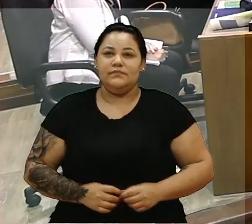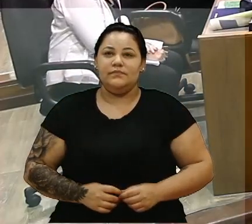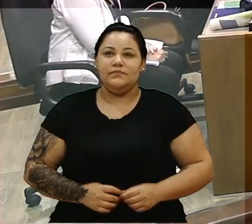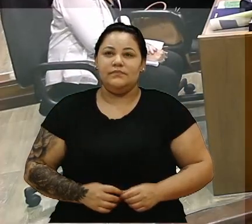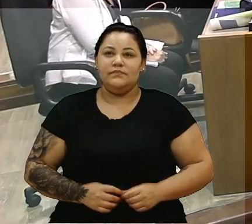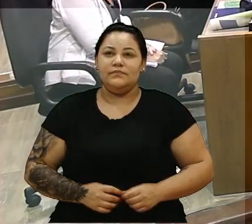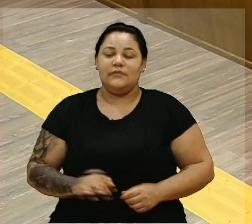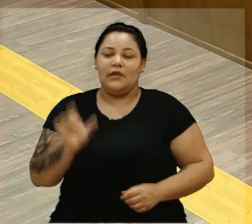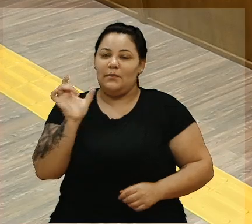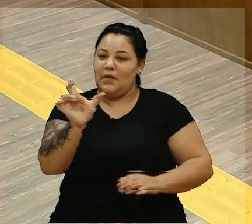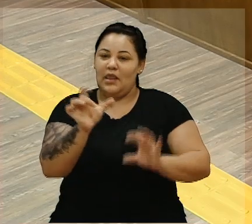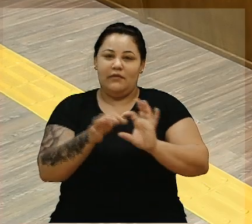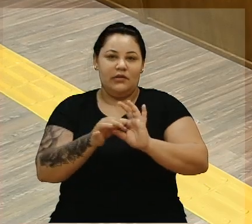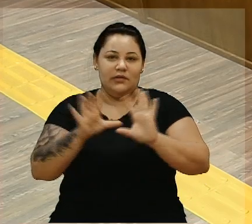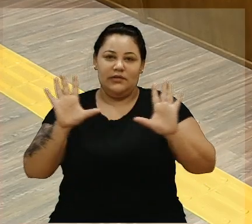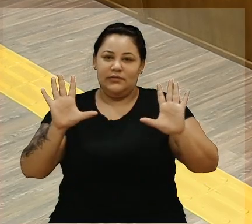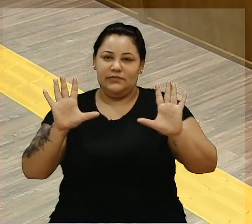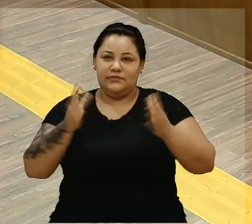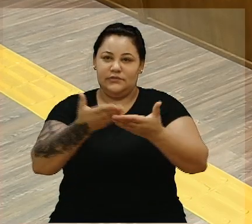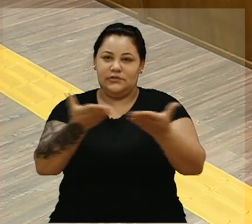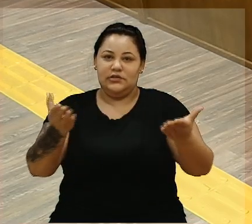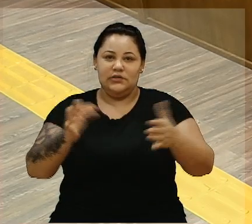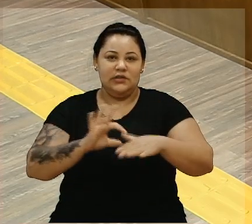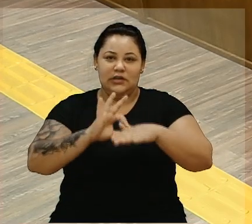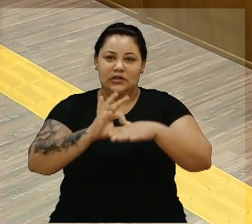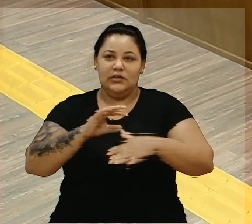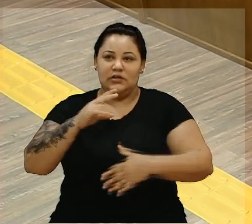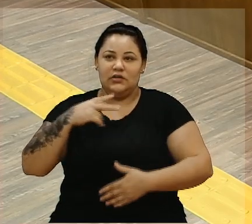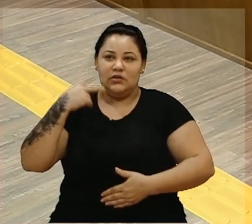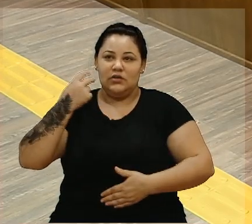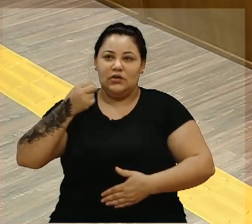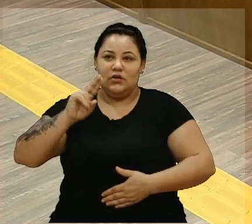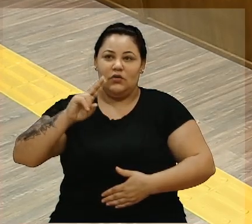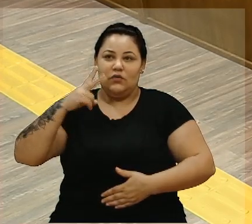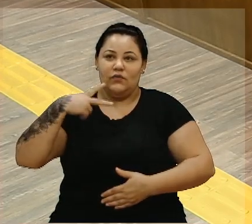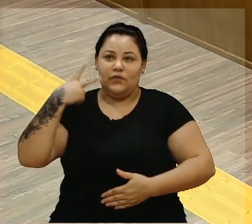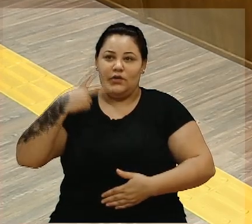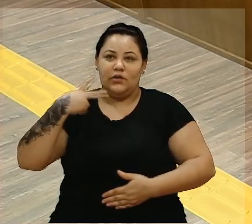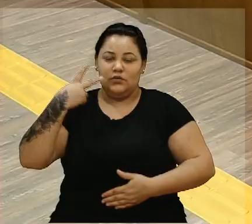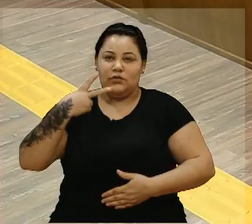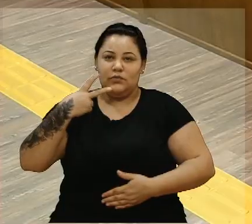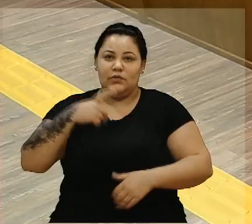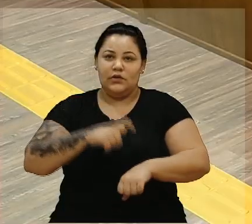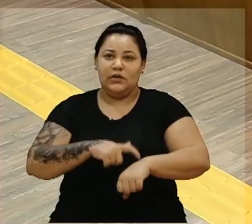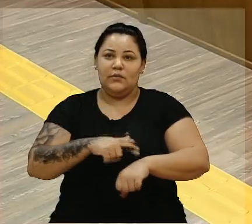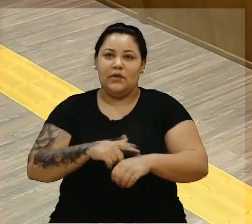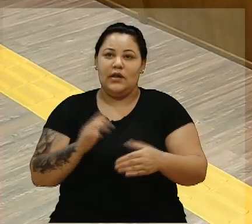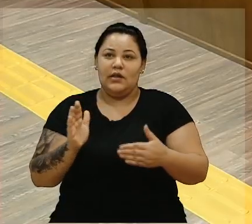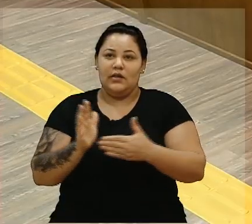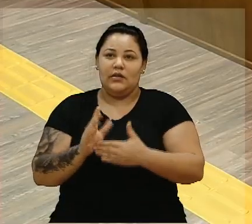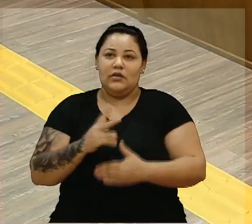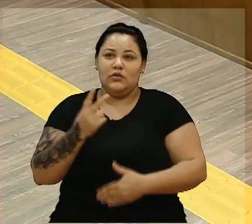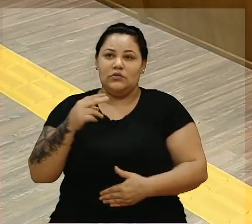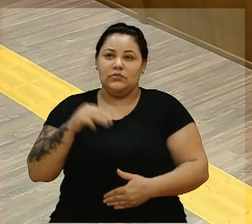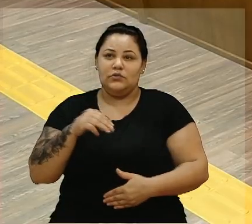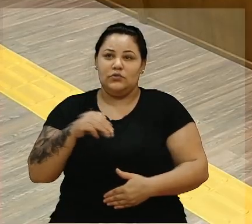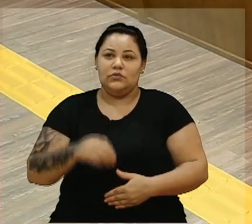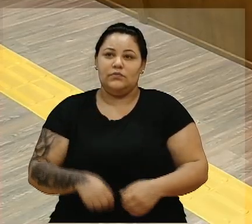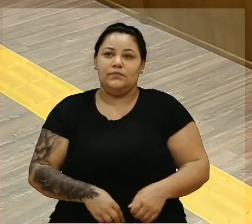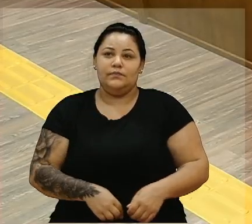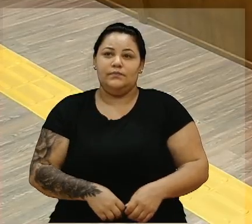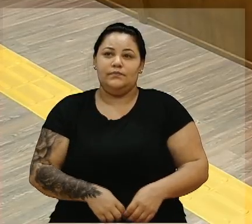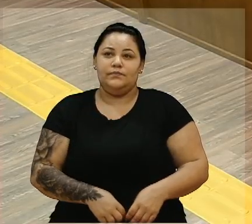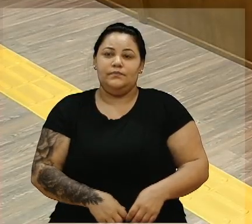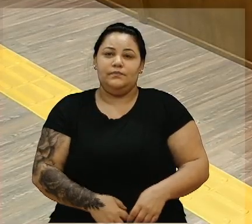A palavra está à disposição dos líderes ou vereadores por eles indicados pelo tempo de até 2 minutos.